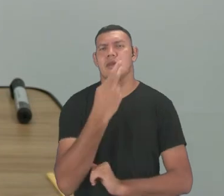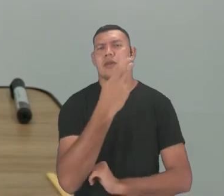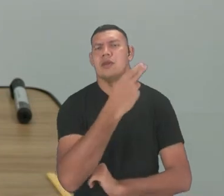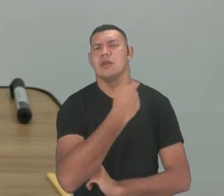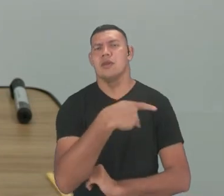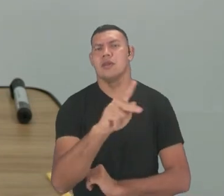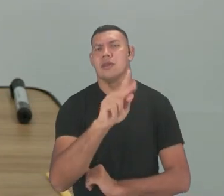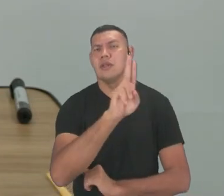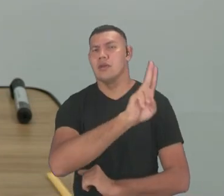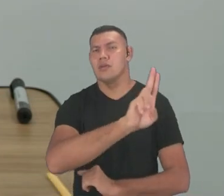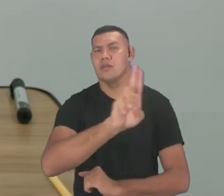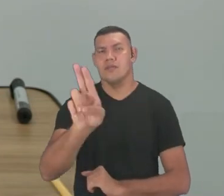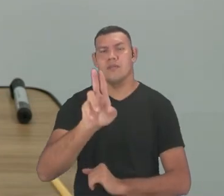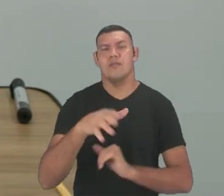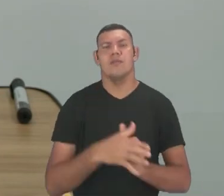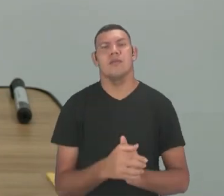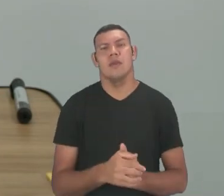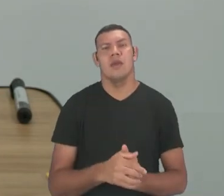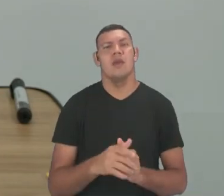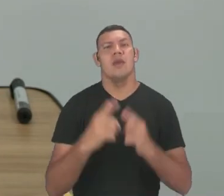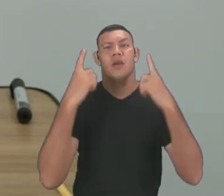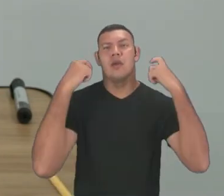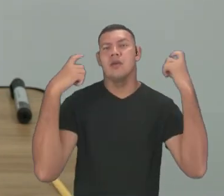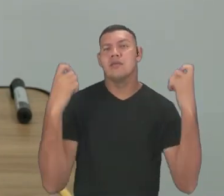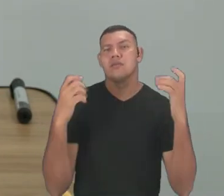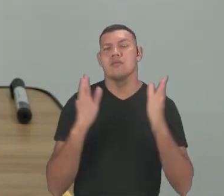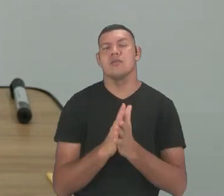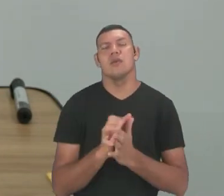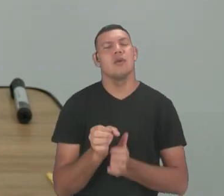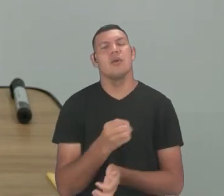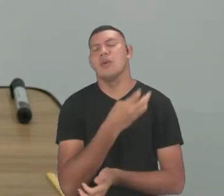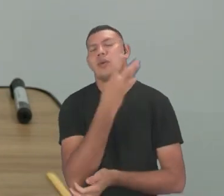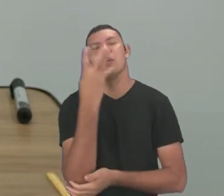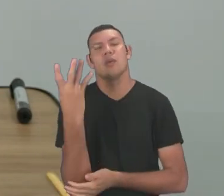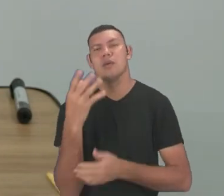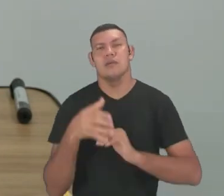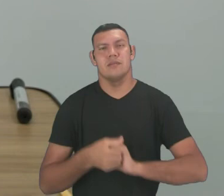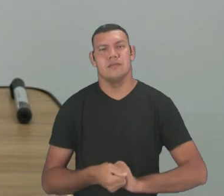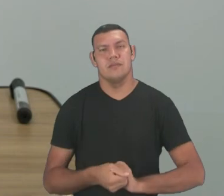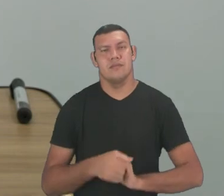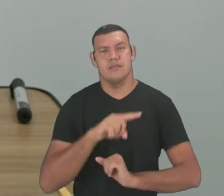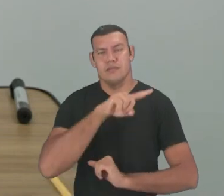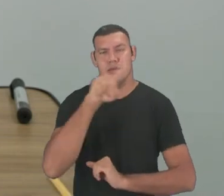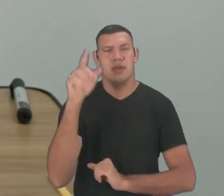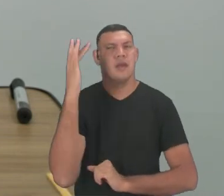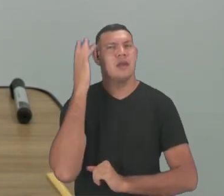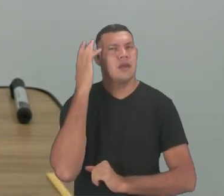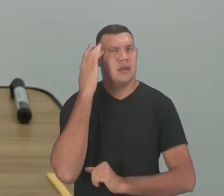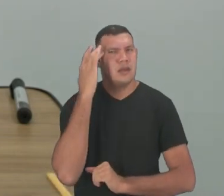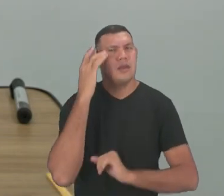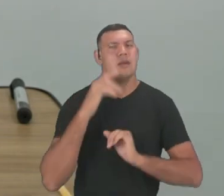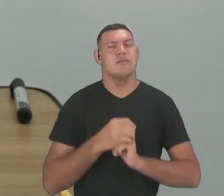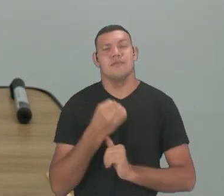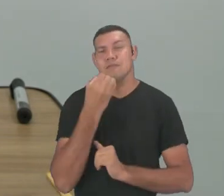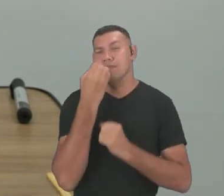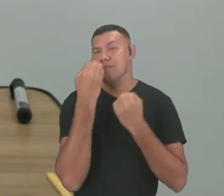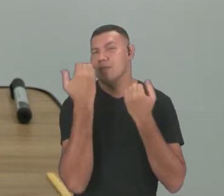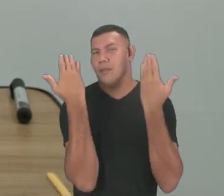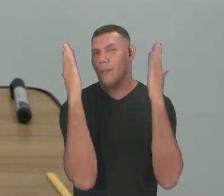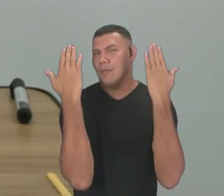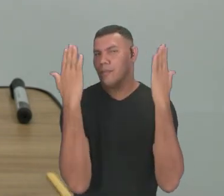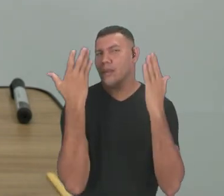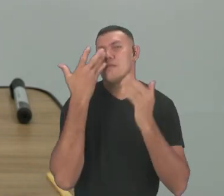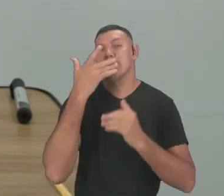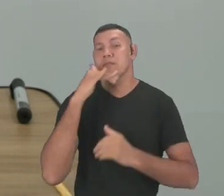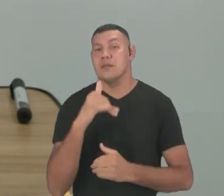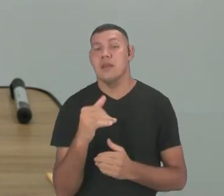Quais são os sons quantos sons tem o seu nome você Já pensaram muito bem crianças a